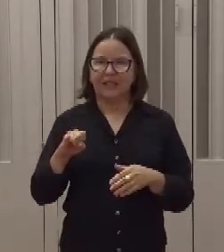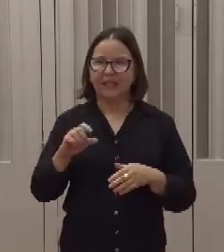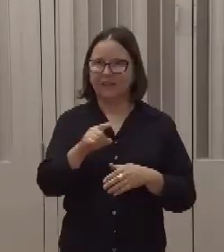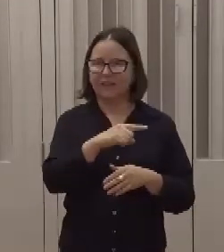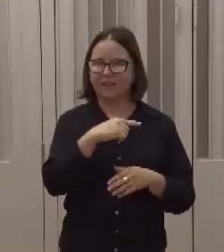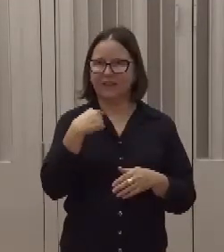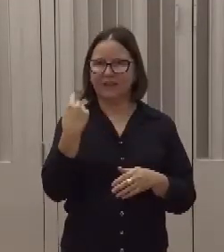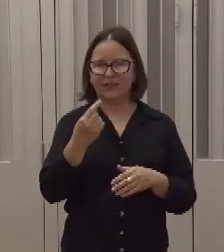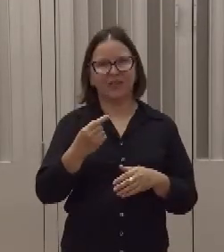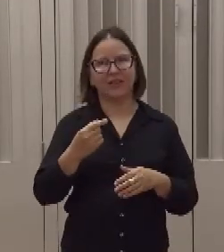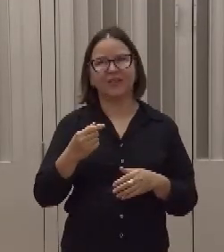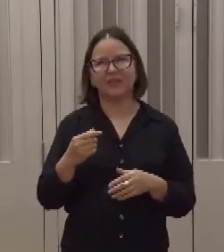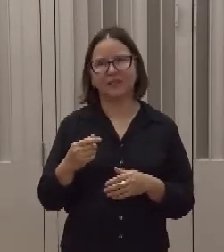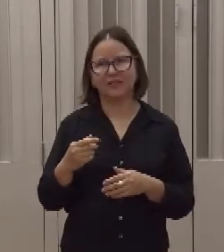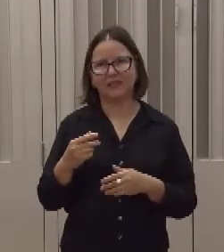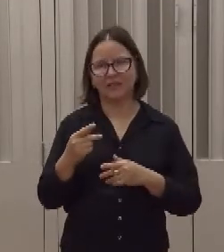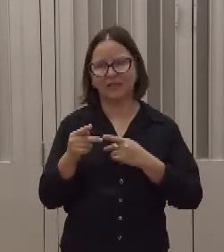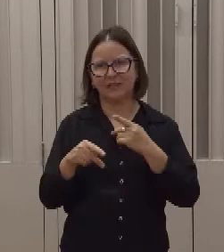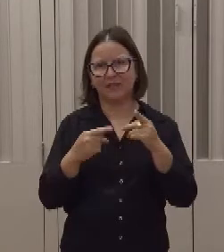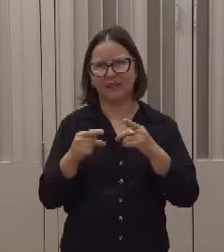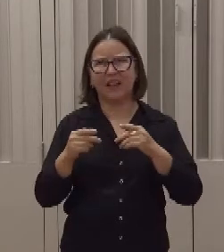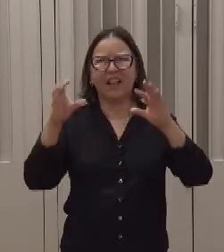dia, esse escapismo,